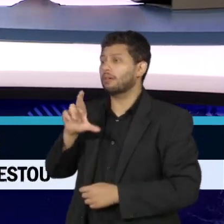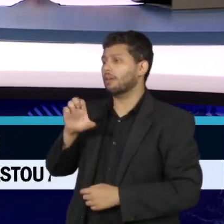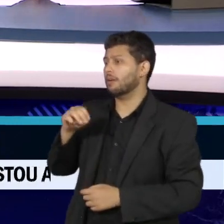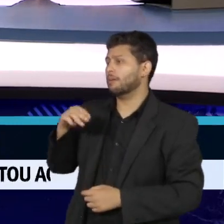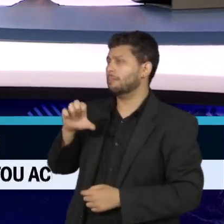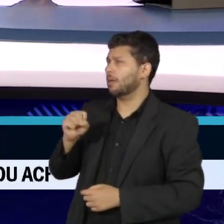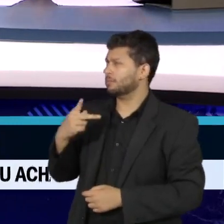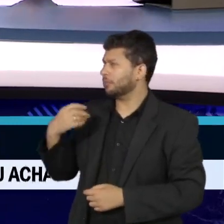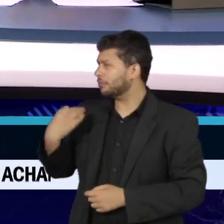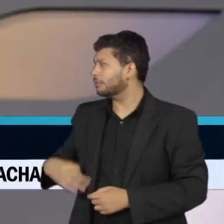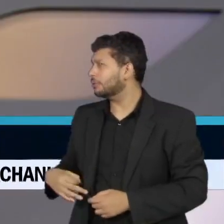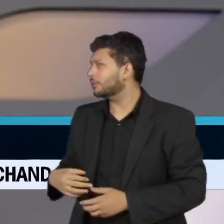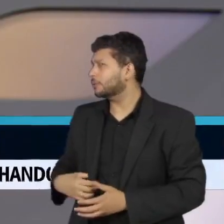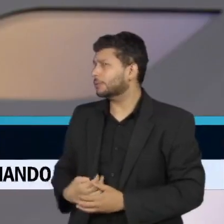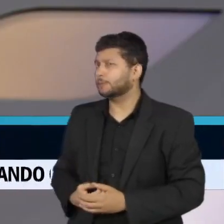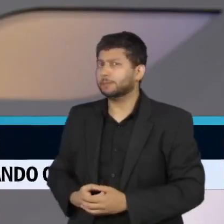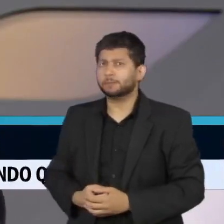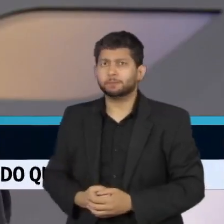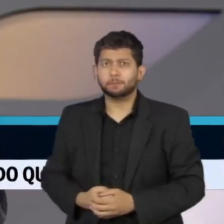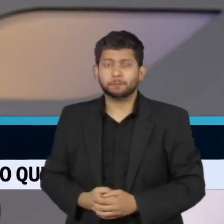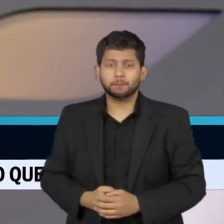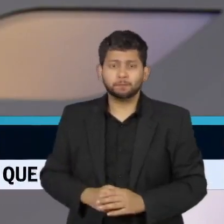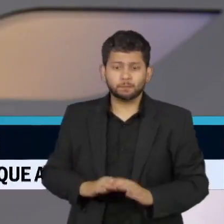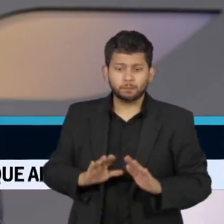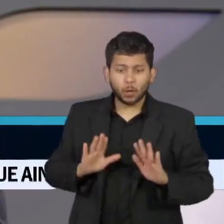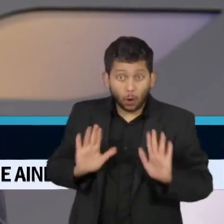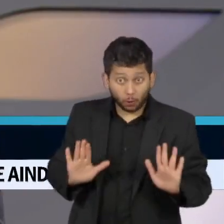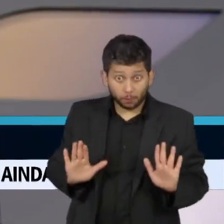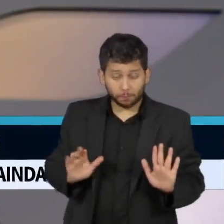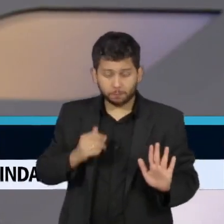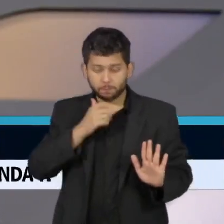é correta. Veja,